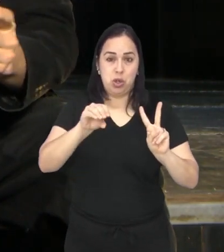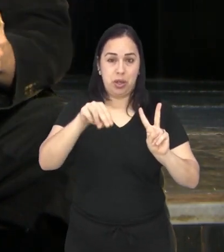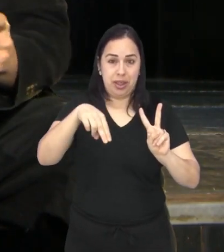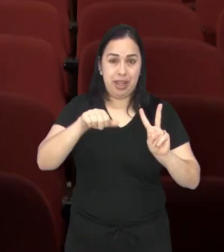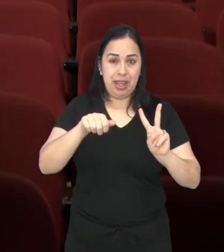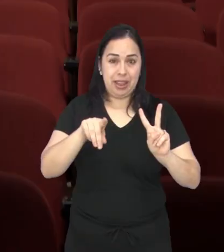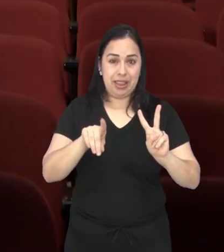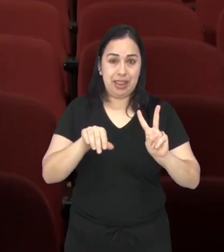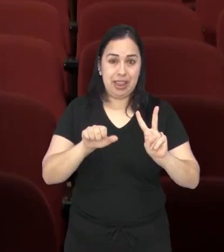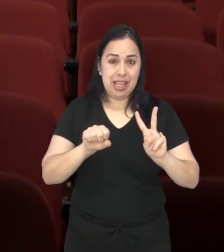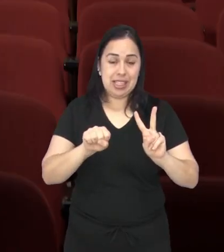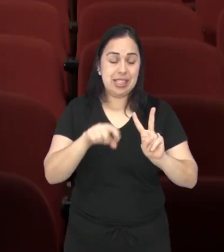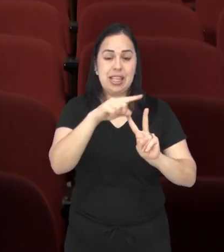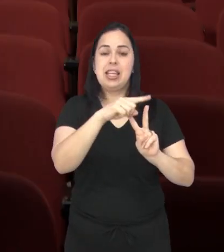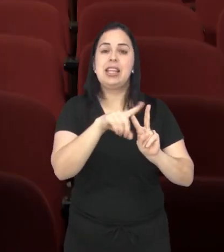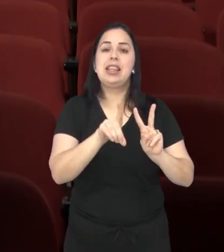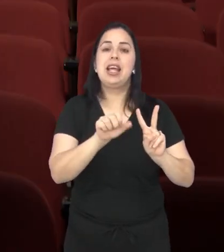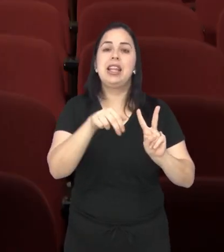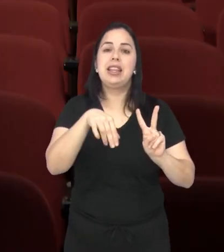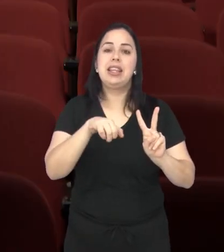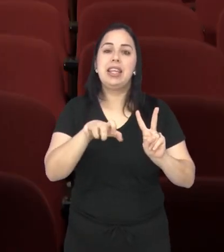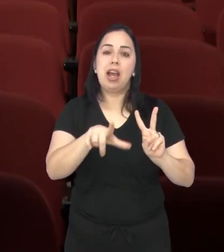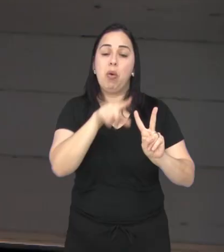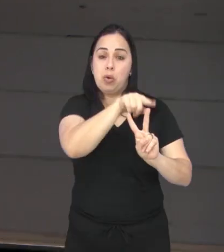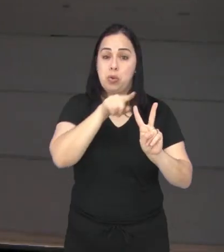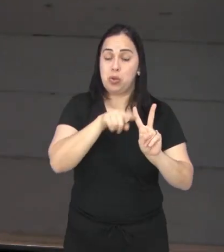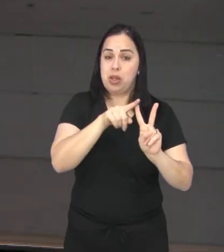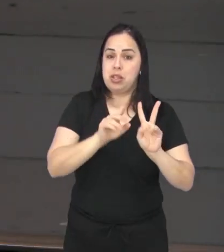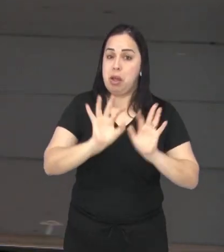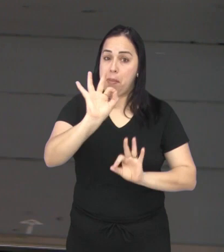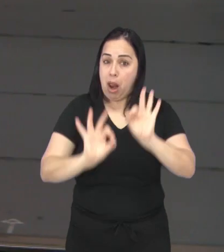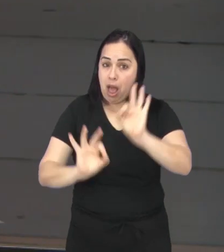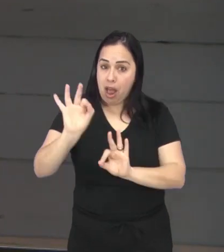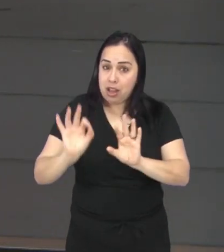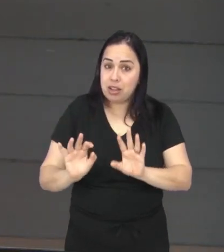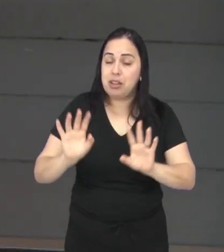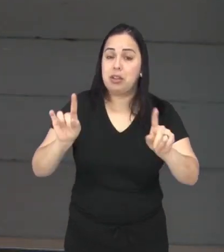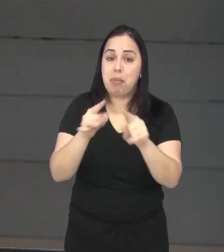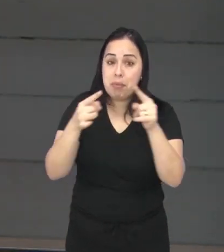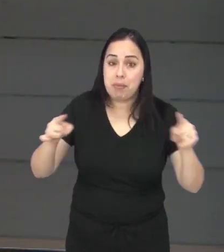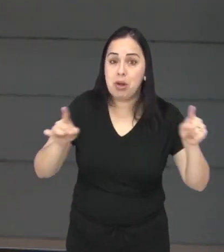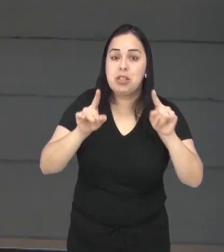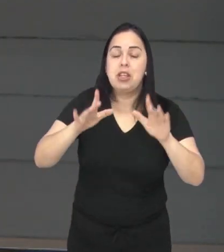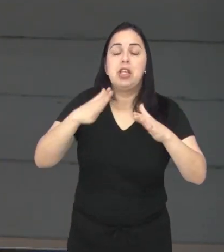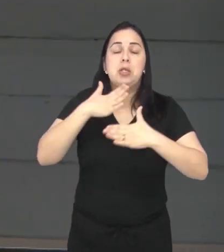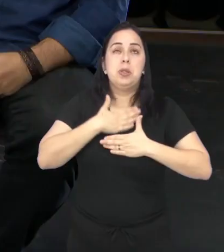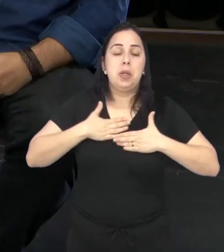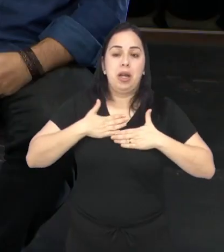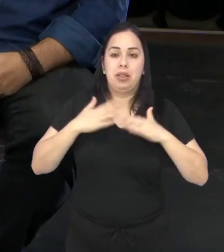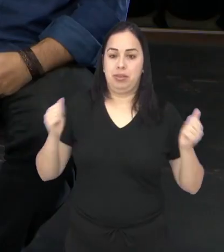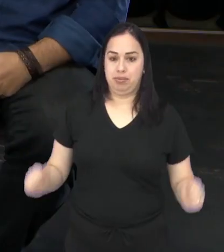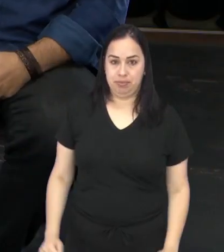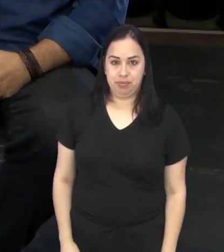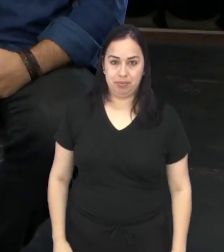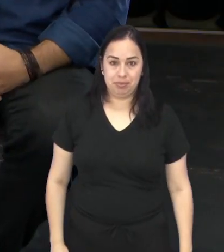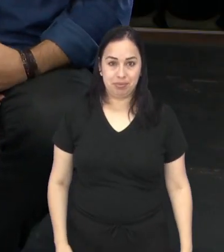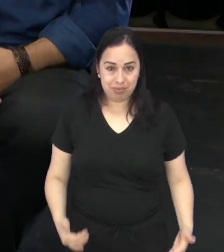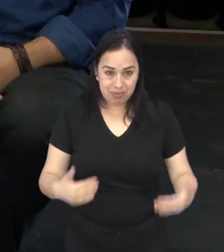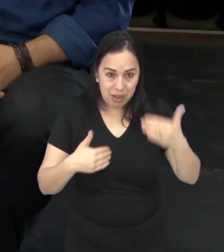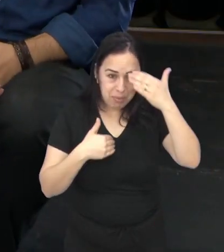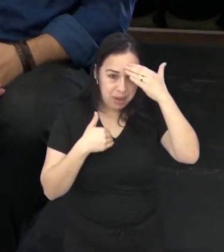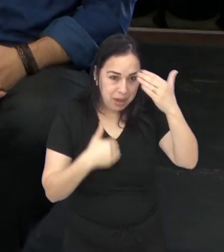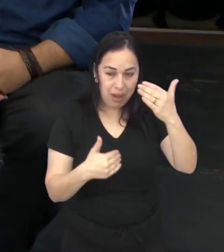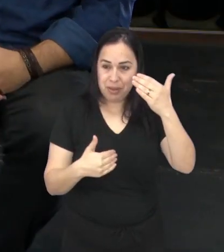pelo Daniel, os irmãos Pavan, produtores culturais que já nasceram respirando música. Gente, muito obrigada, viu, por